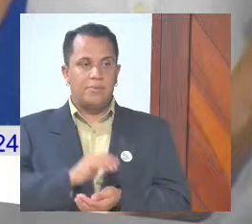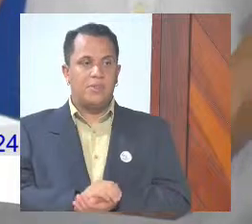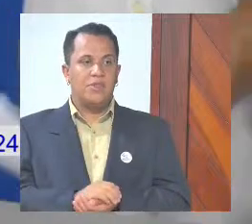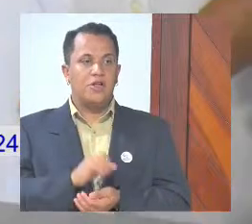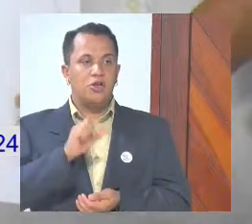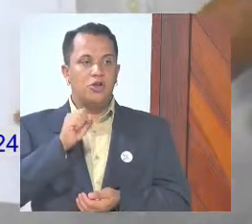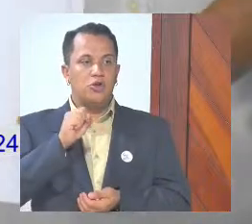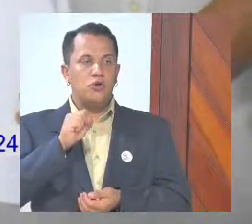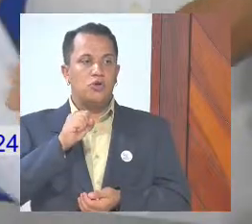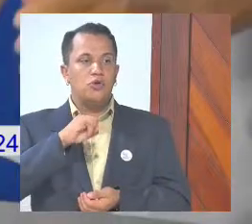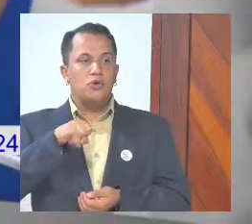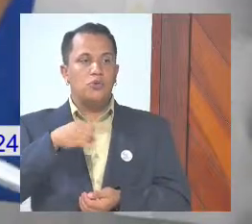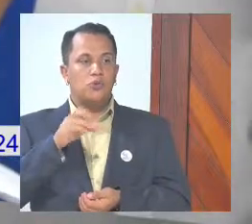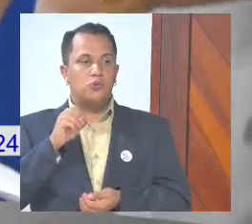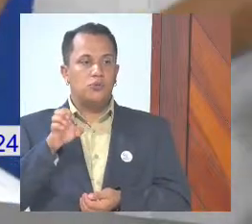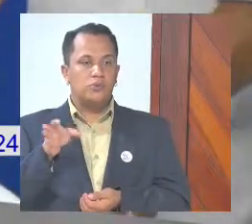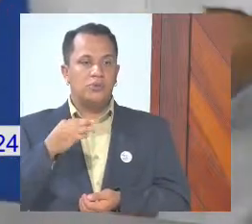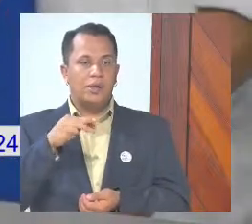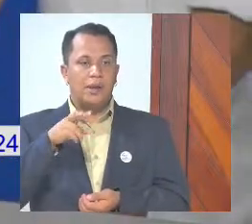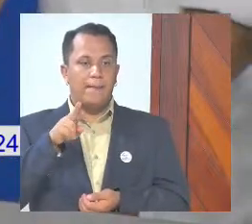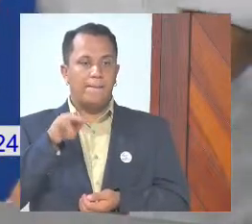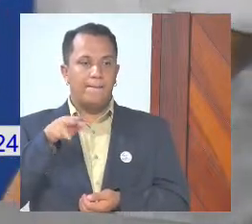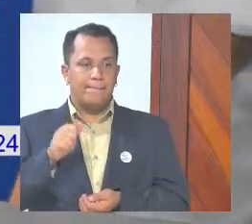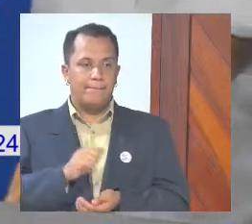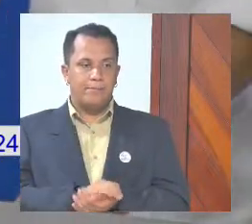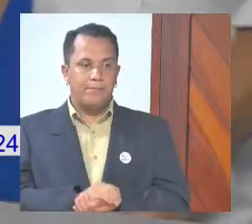Maria Naziazeno Filho,